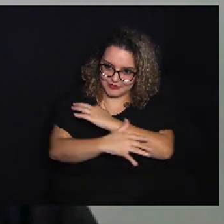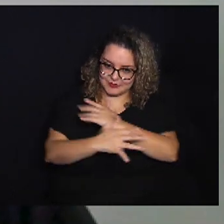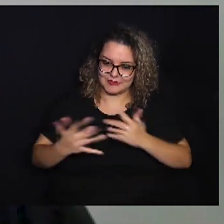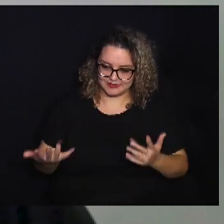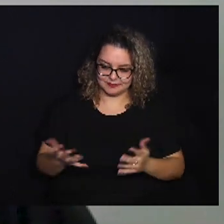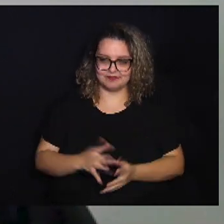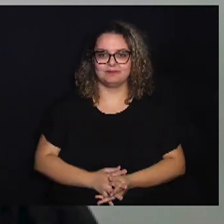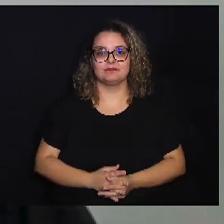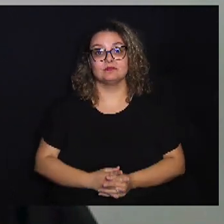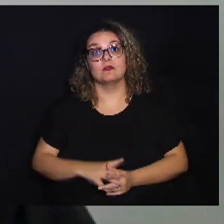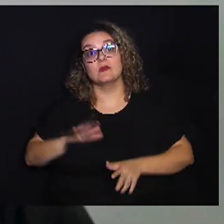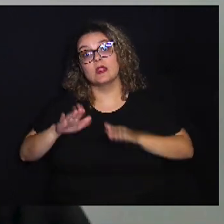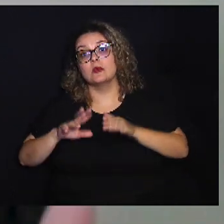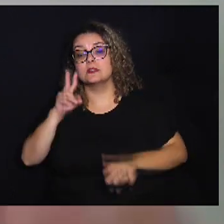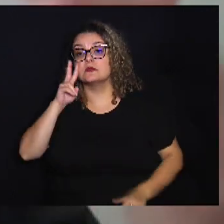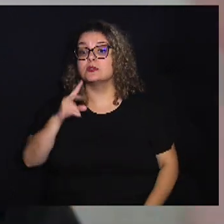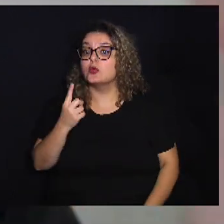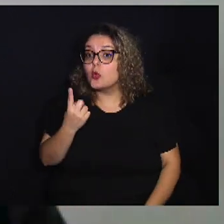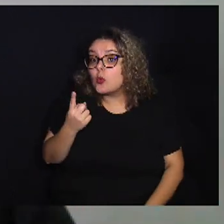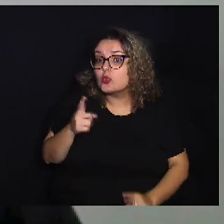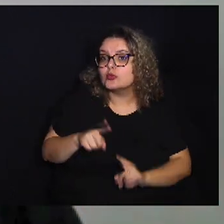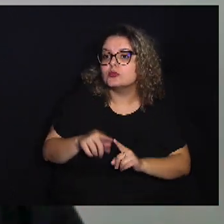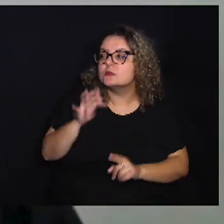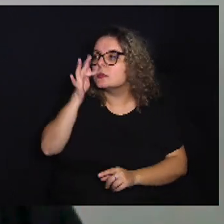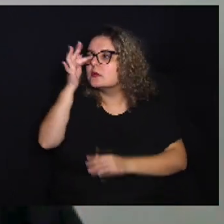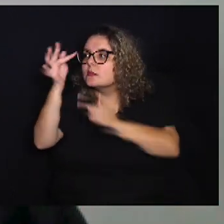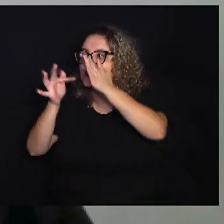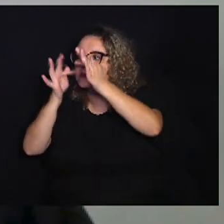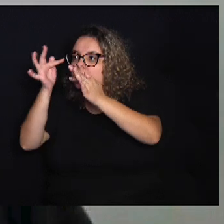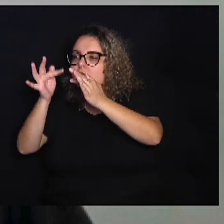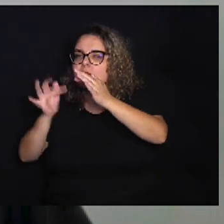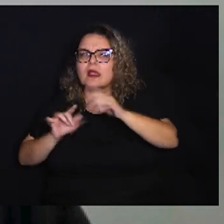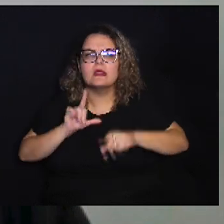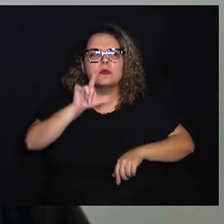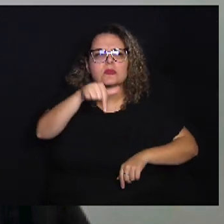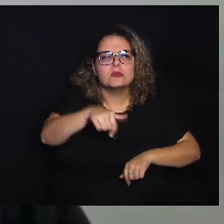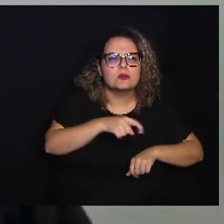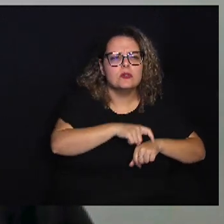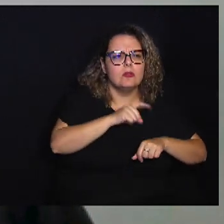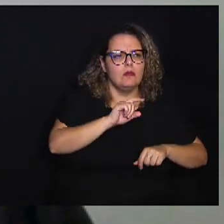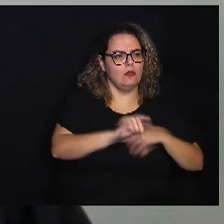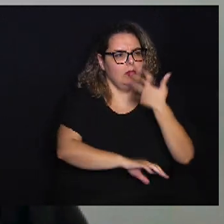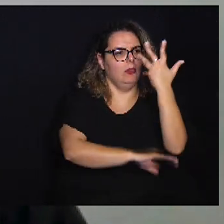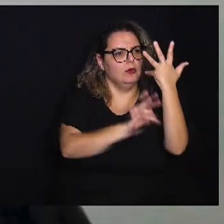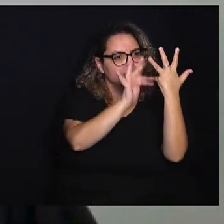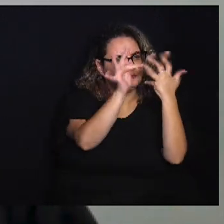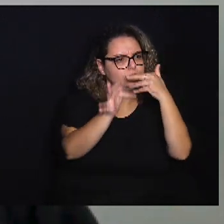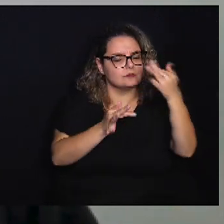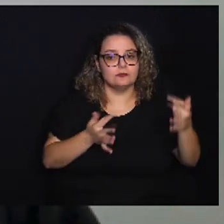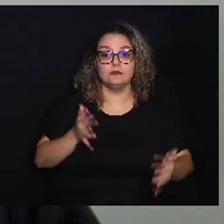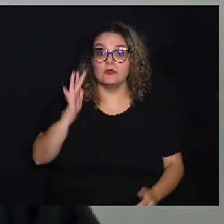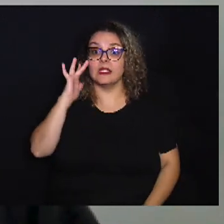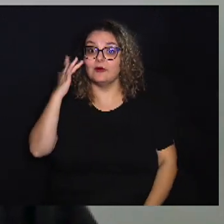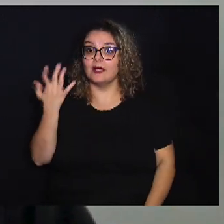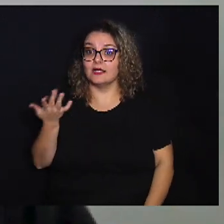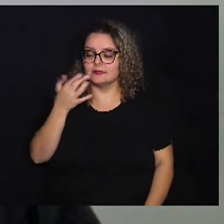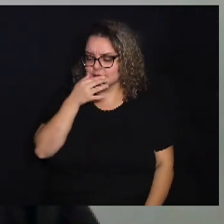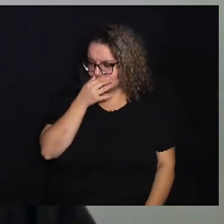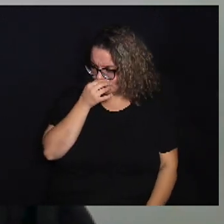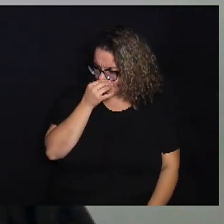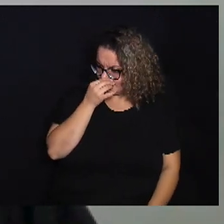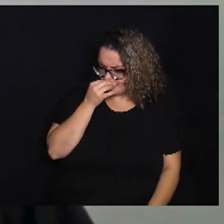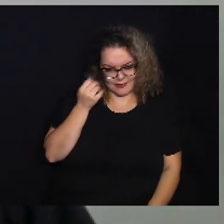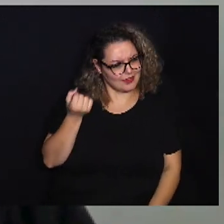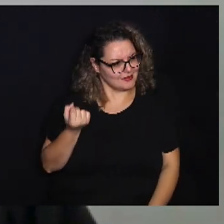às vezes, a gente vê uma espécie florescendo, depois a outra, e depois a outra. Então, a gente acha, né, que